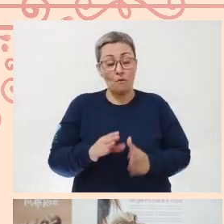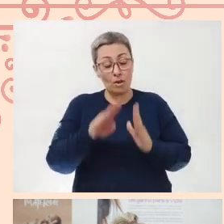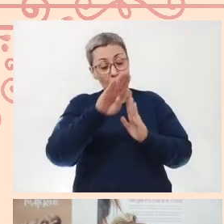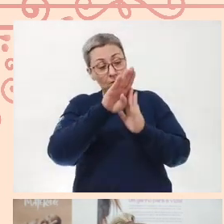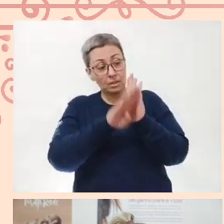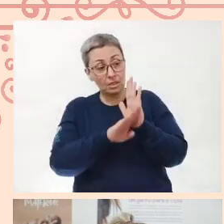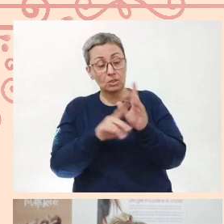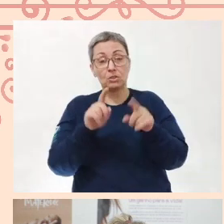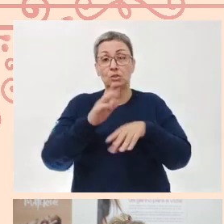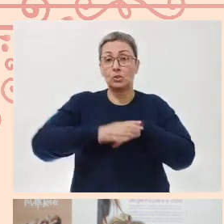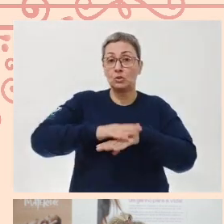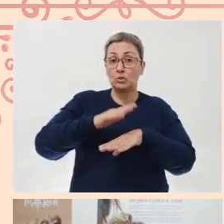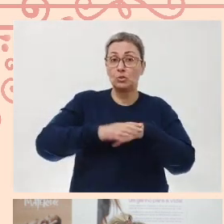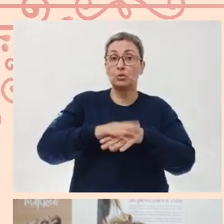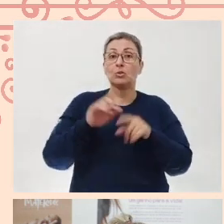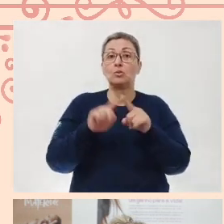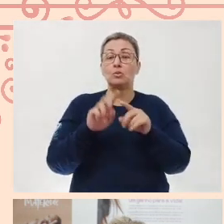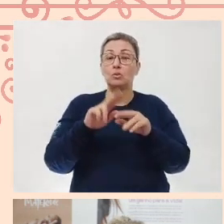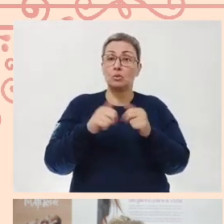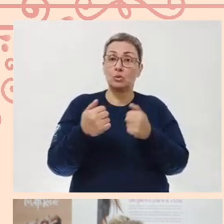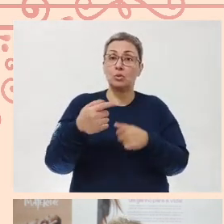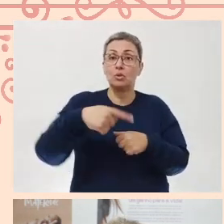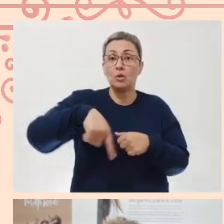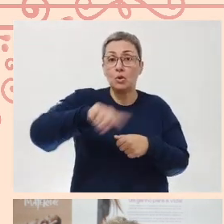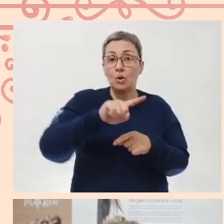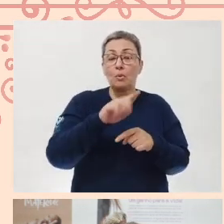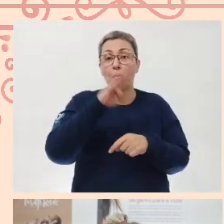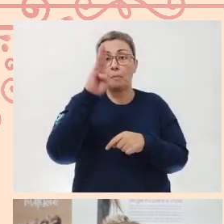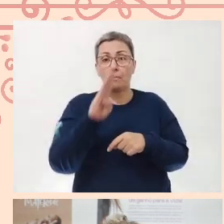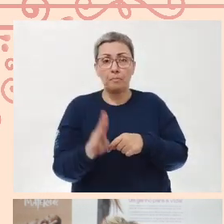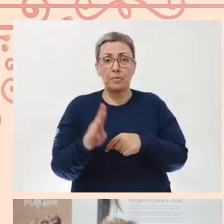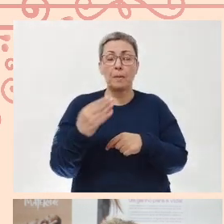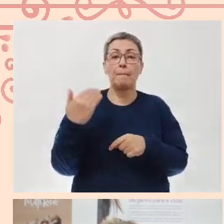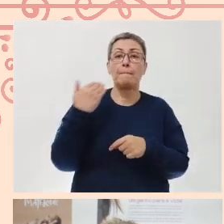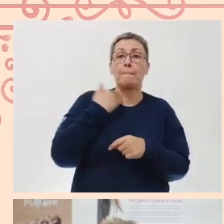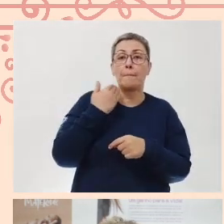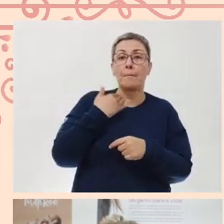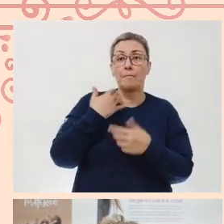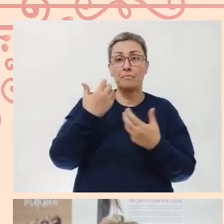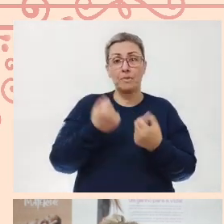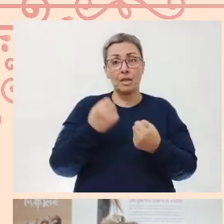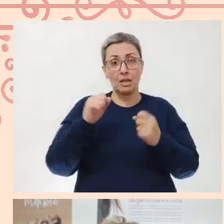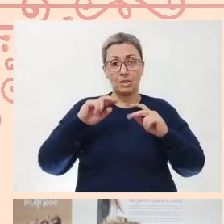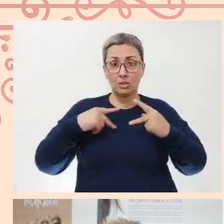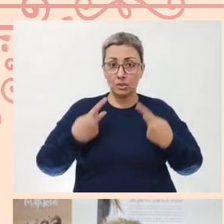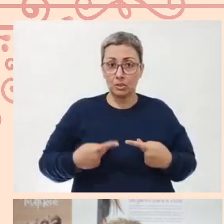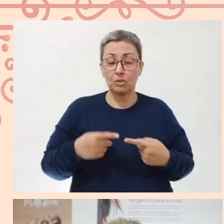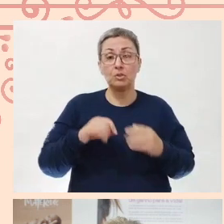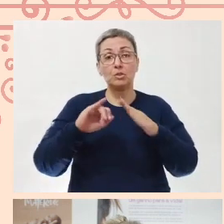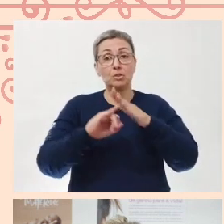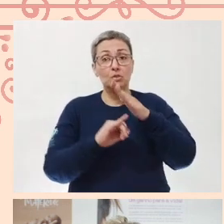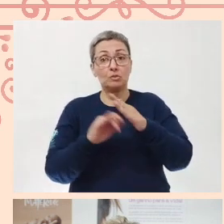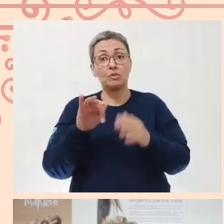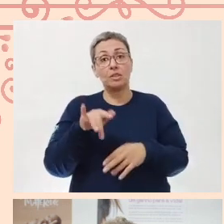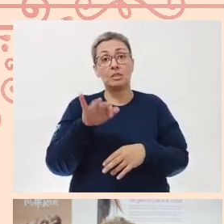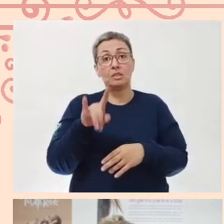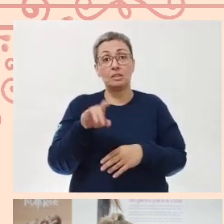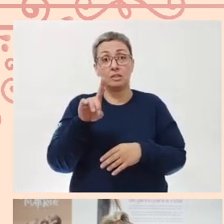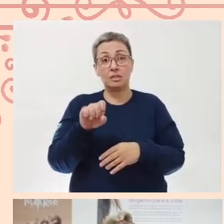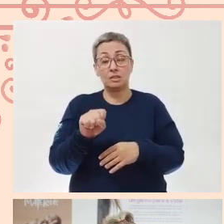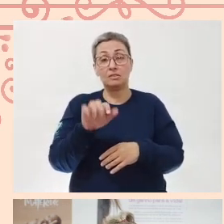essas normatizações realizadas pela Rede Brasileira de Banco de Leite Humano, Instituto Fernandes Figueira,